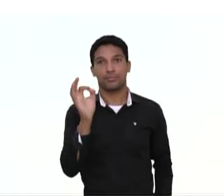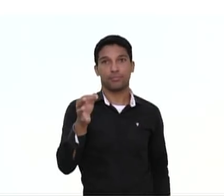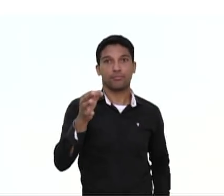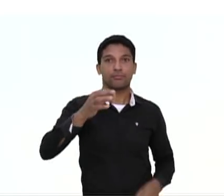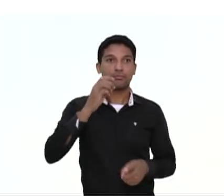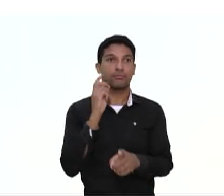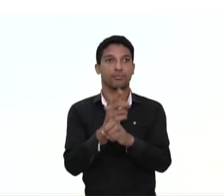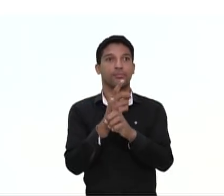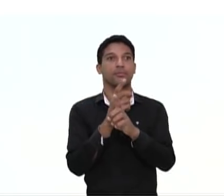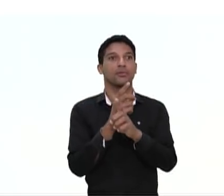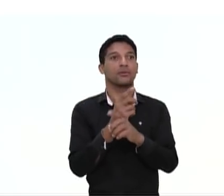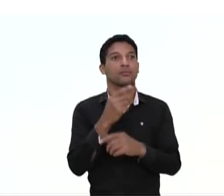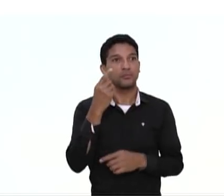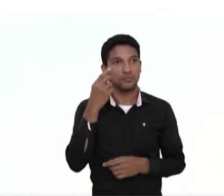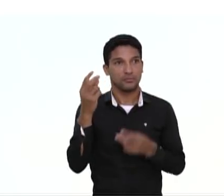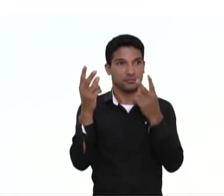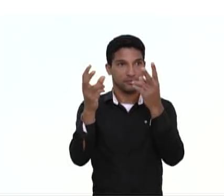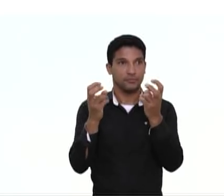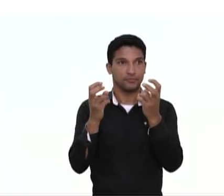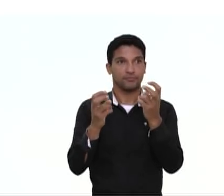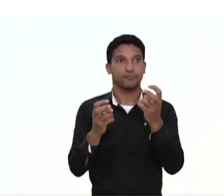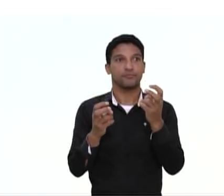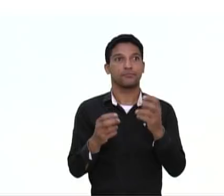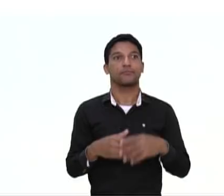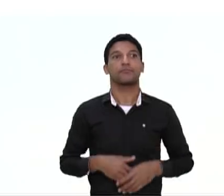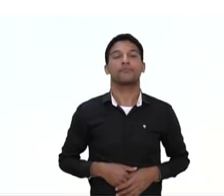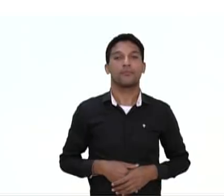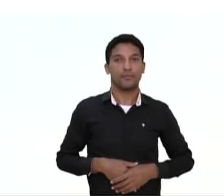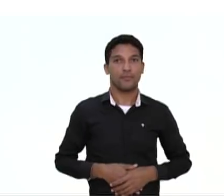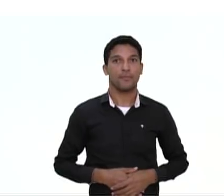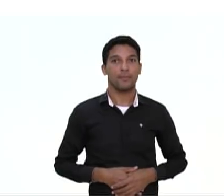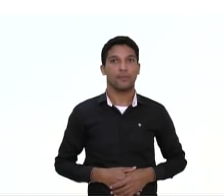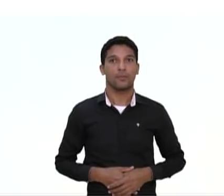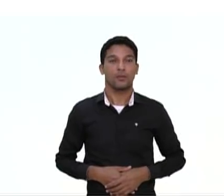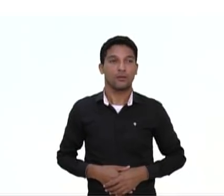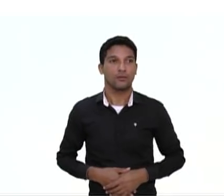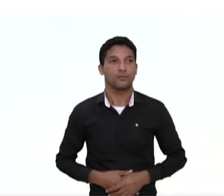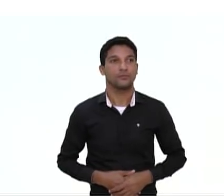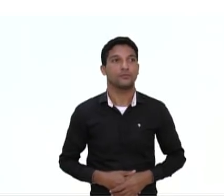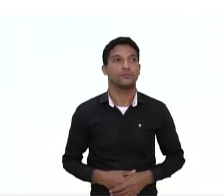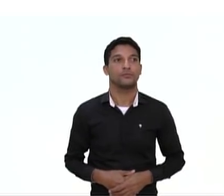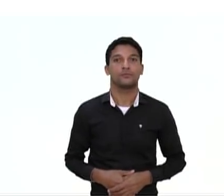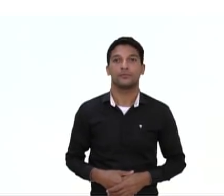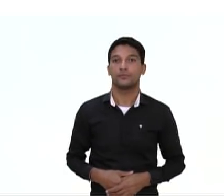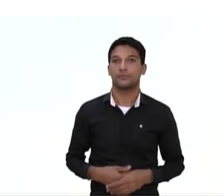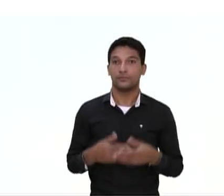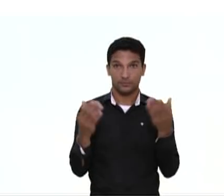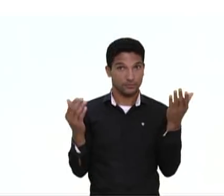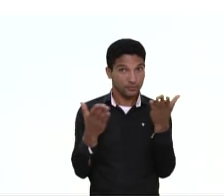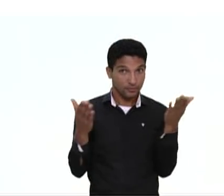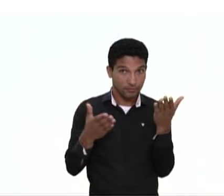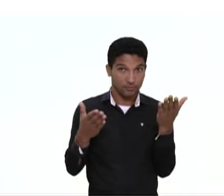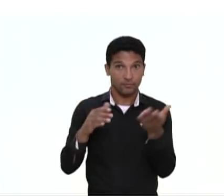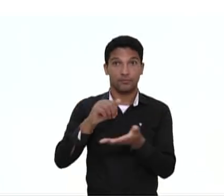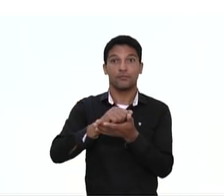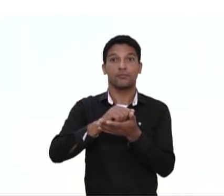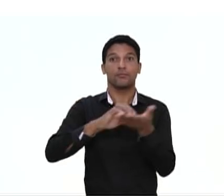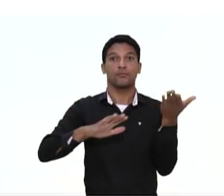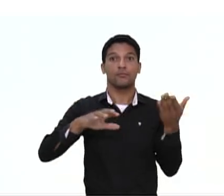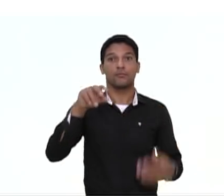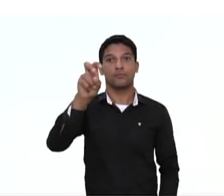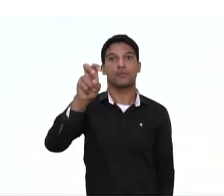2 né todos os cálculos apresentados ai ai quem exercício cinco